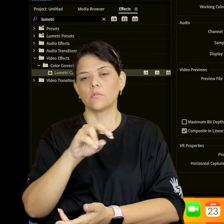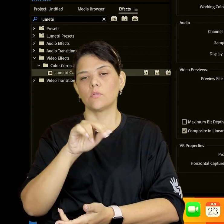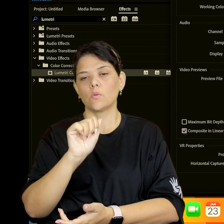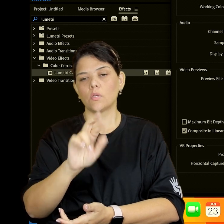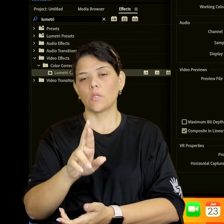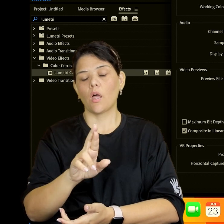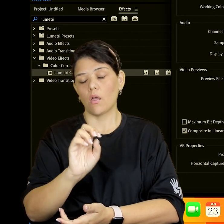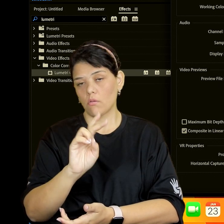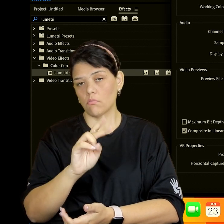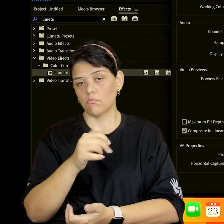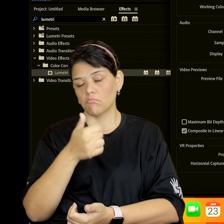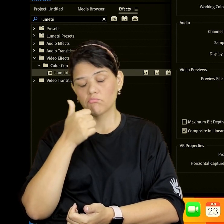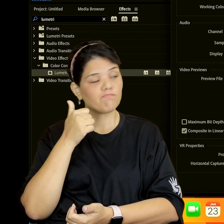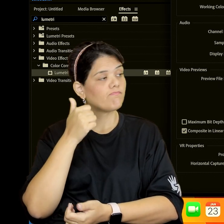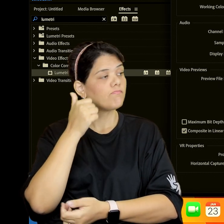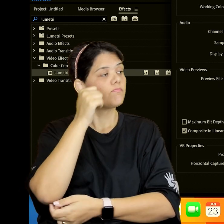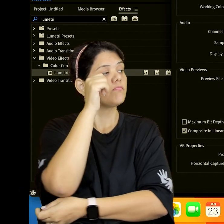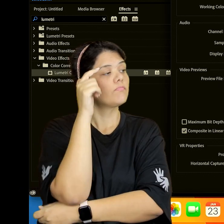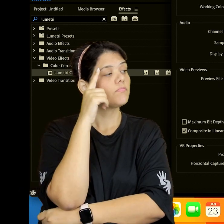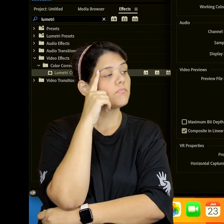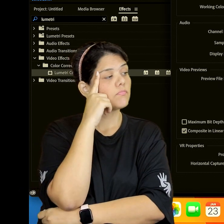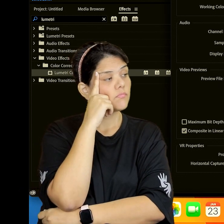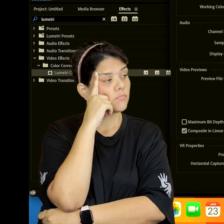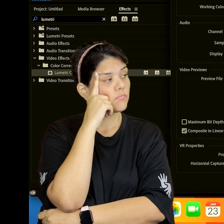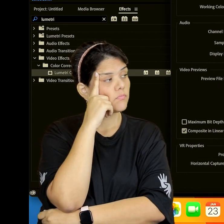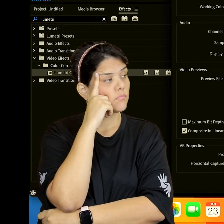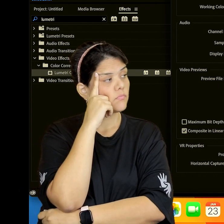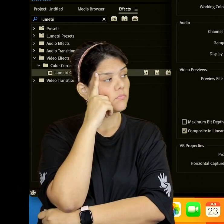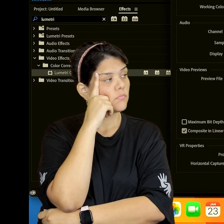Então aqui a gente vem, tranquilinho, beleza?